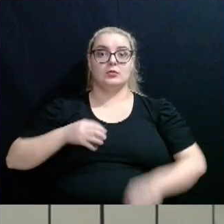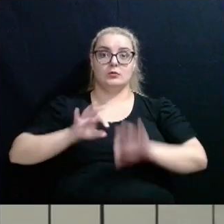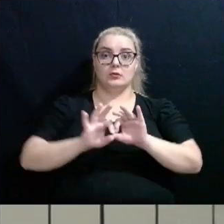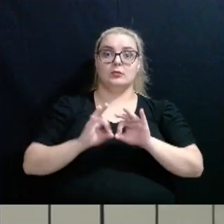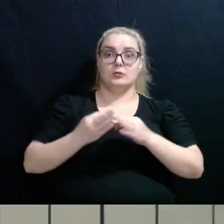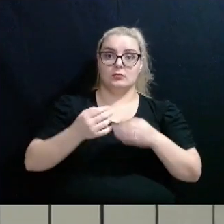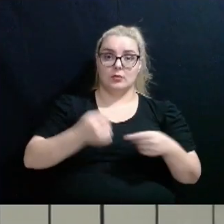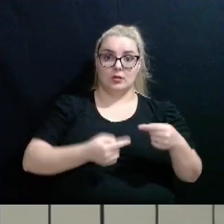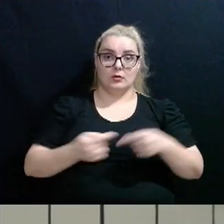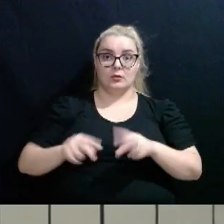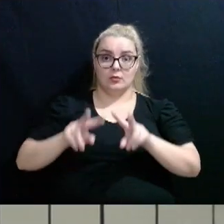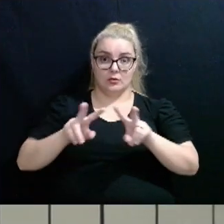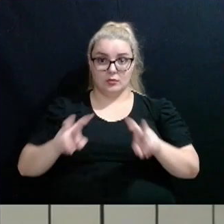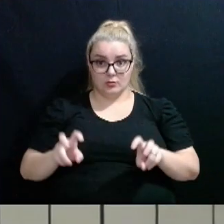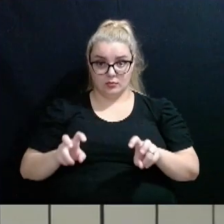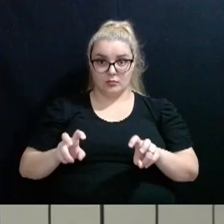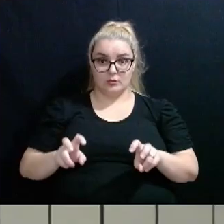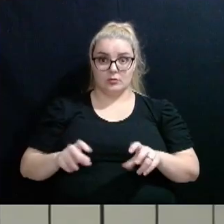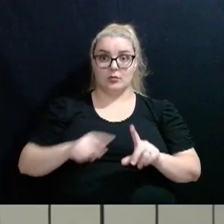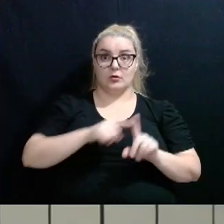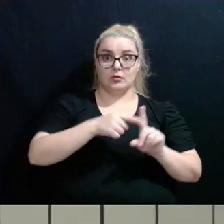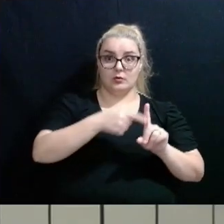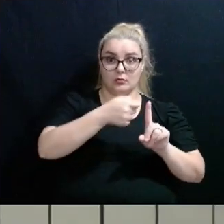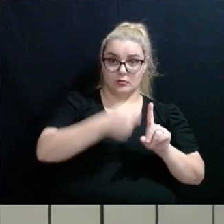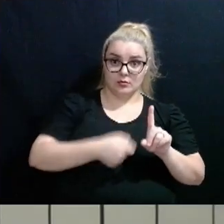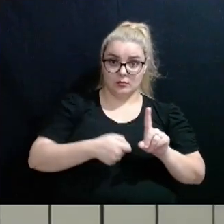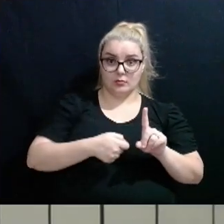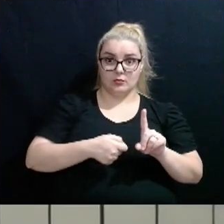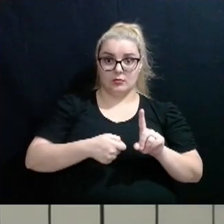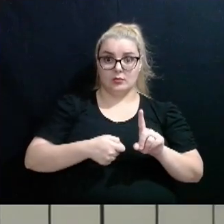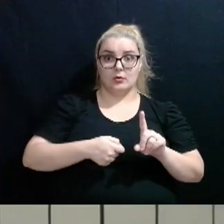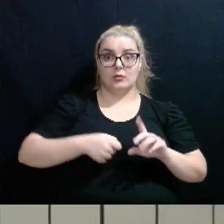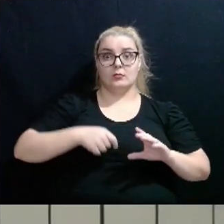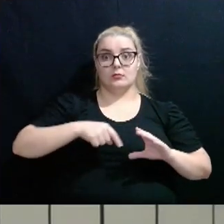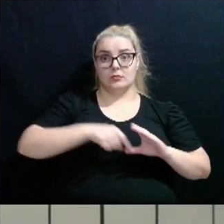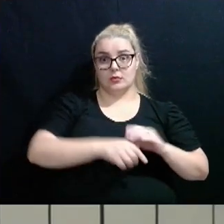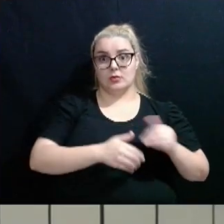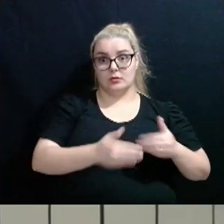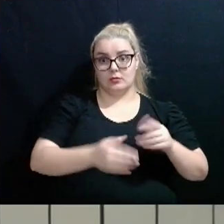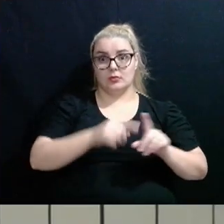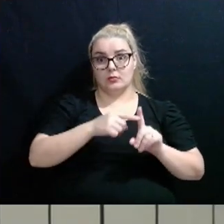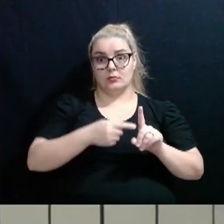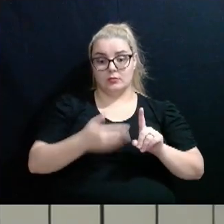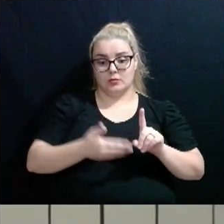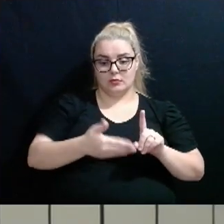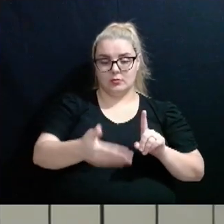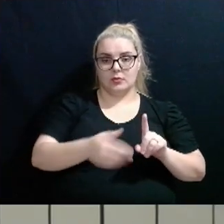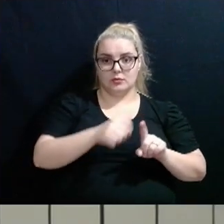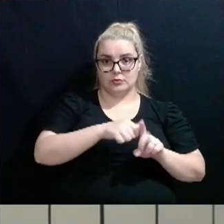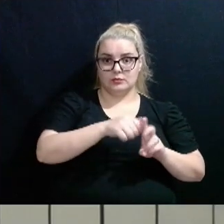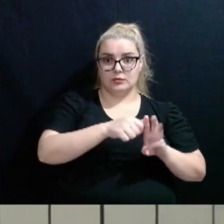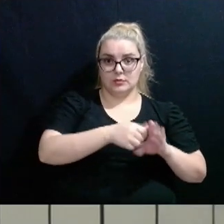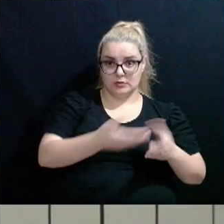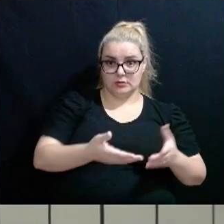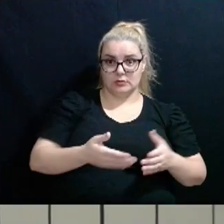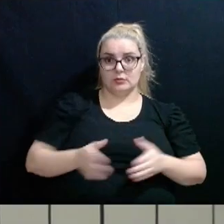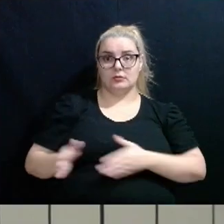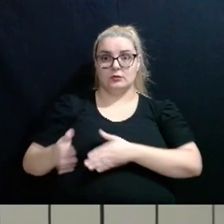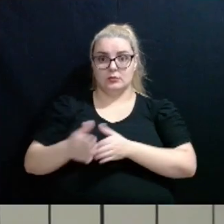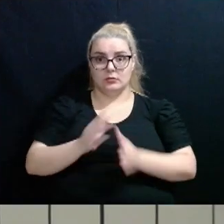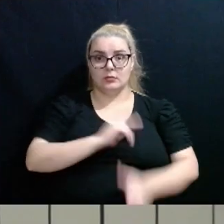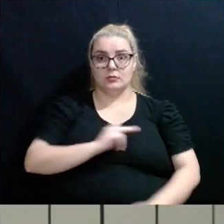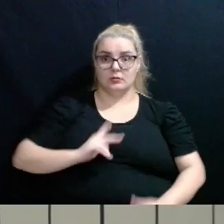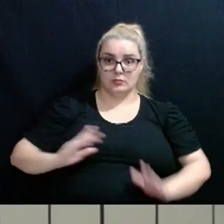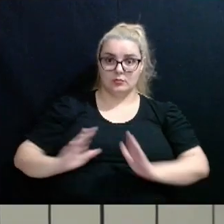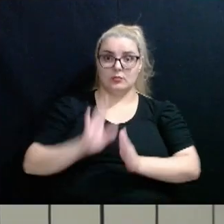tema aborto em estágios avançados da gestação. O encontro foi conduzido pelo presidente da frente, o vereador